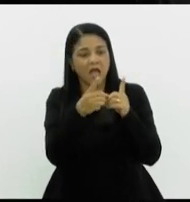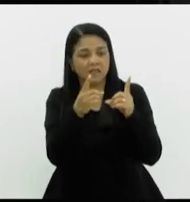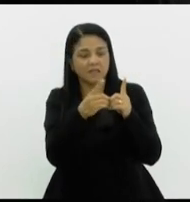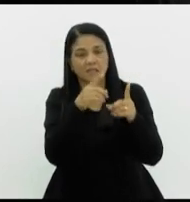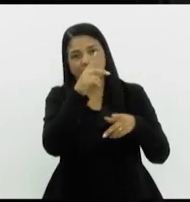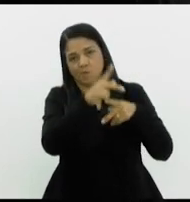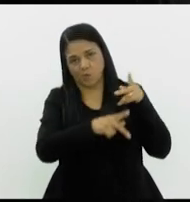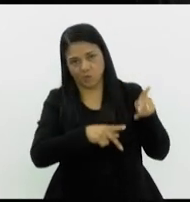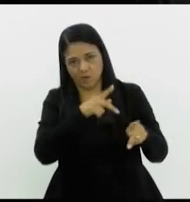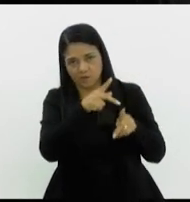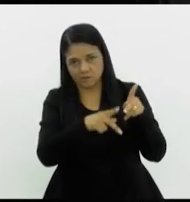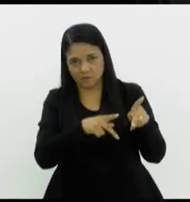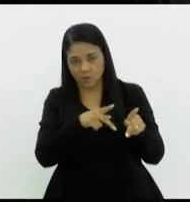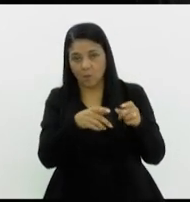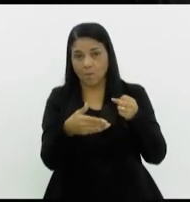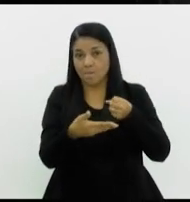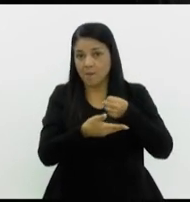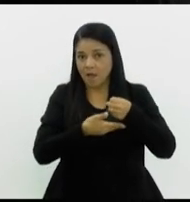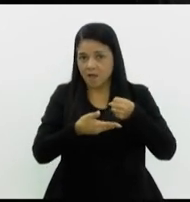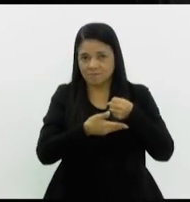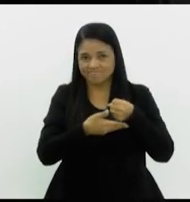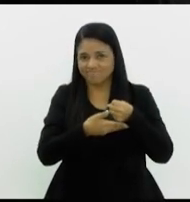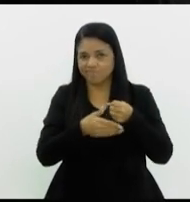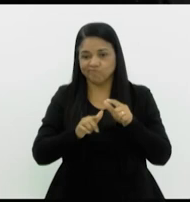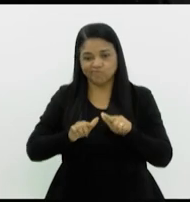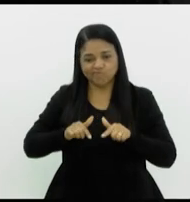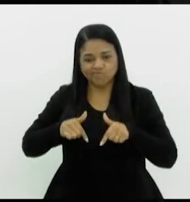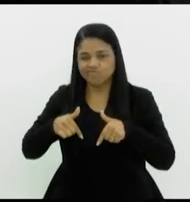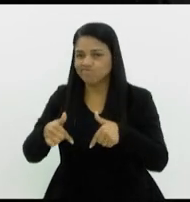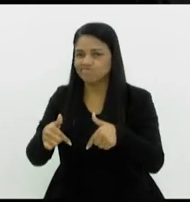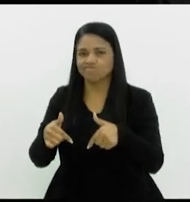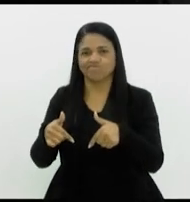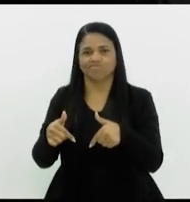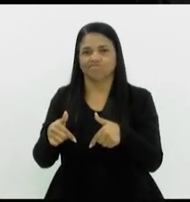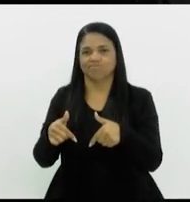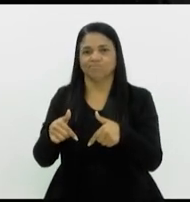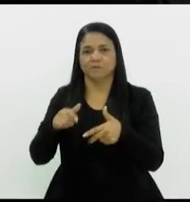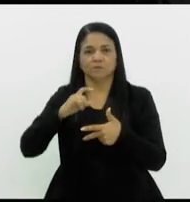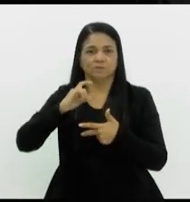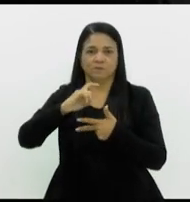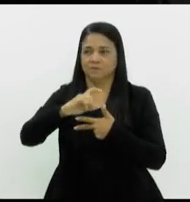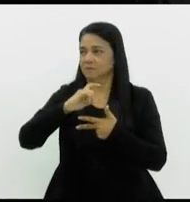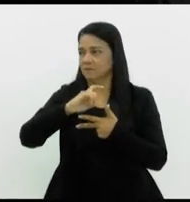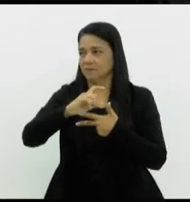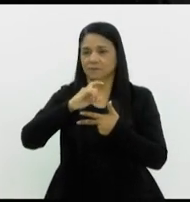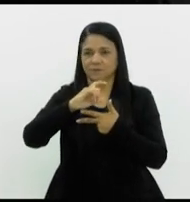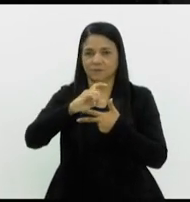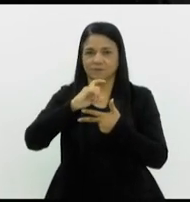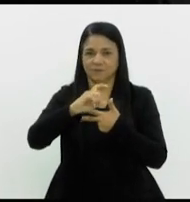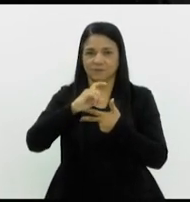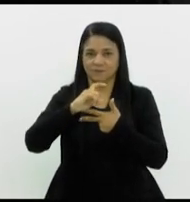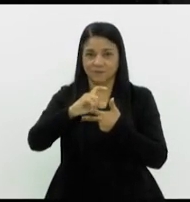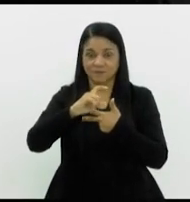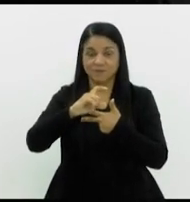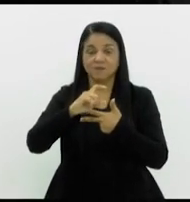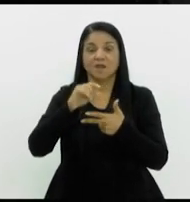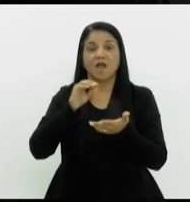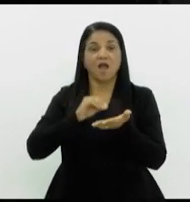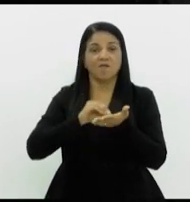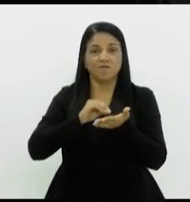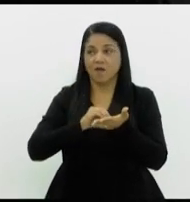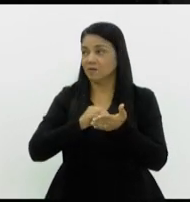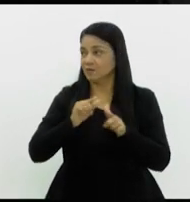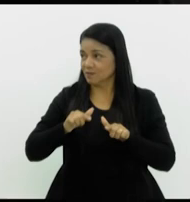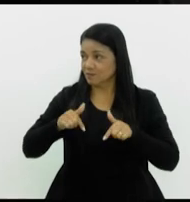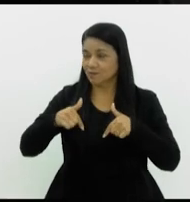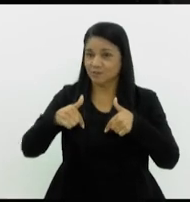população simplesmente não são executadas pelo Poder Executivo. A recorrente falta da execução